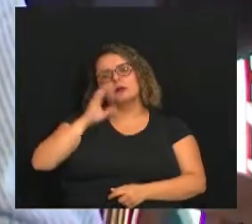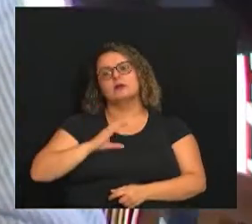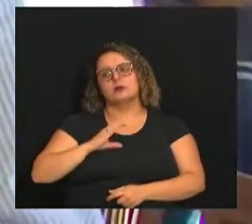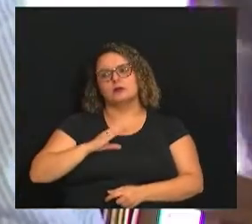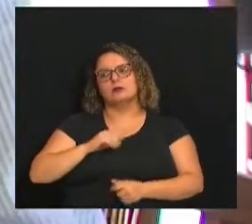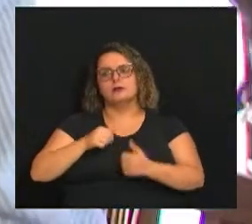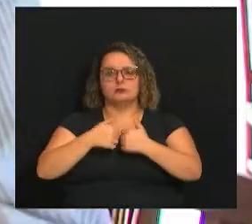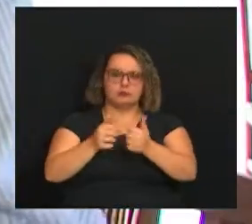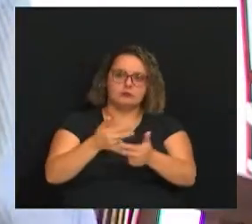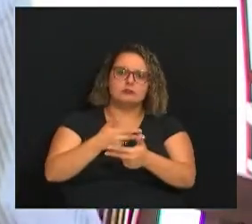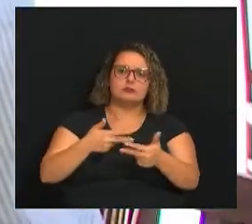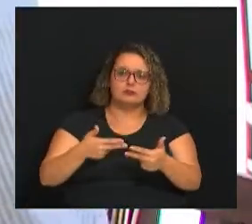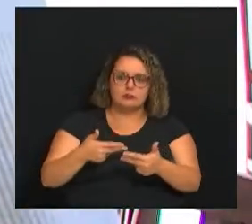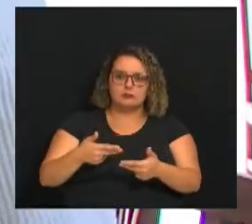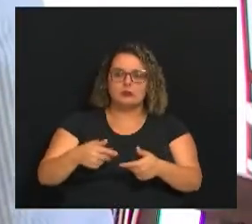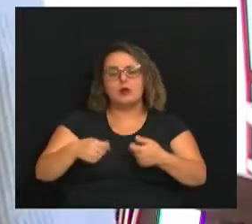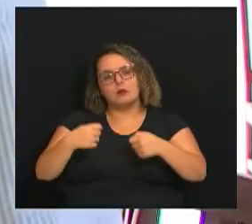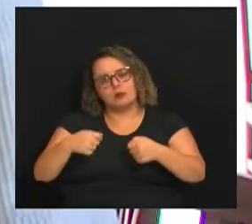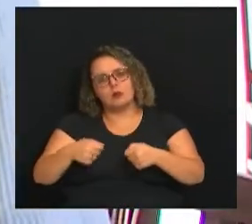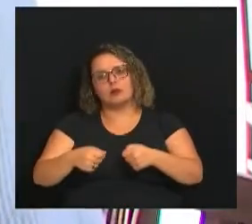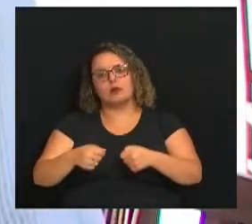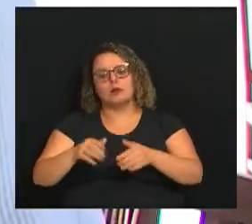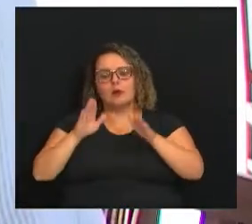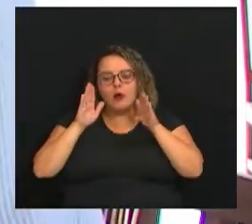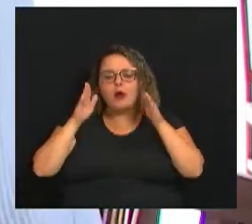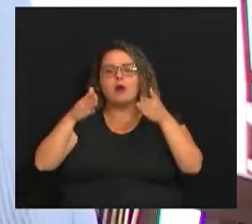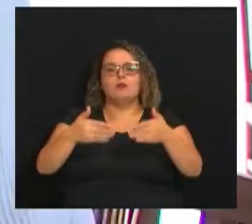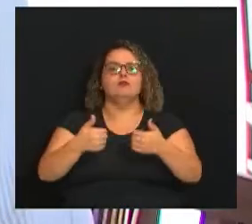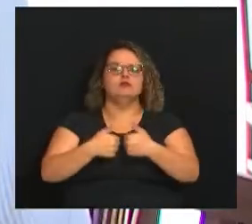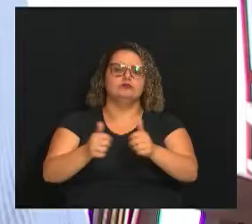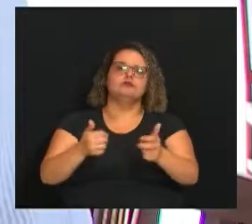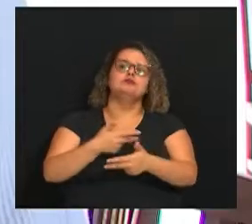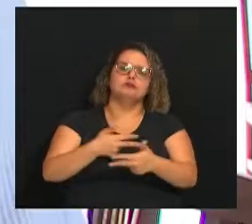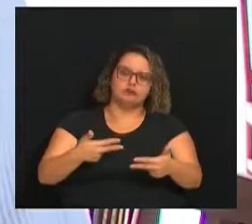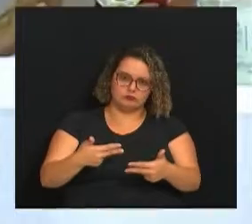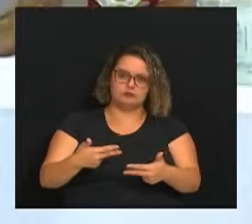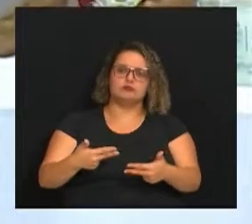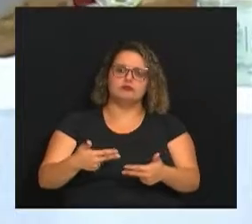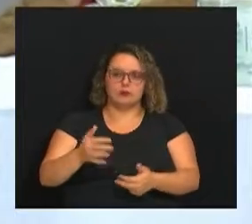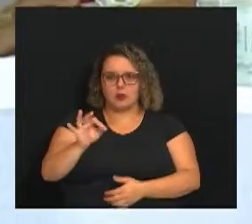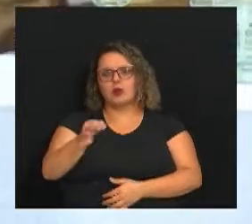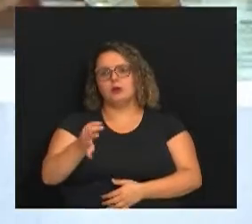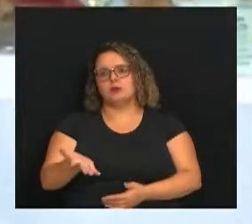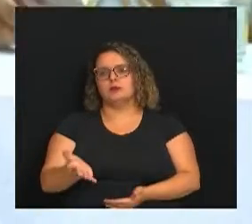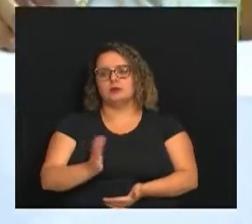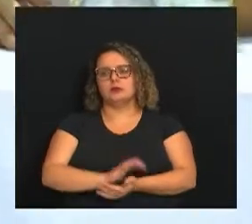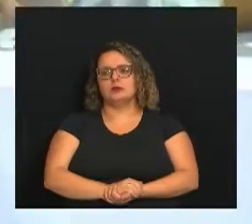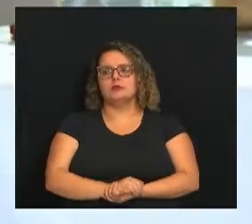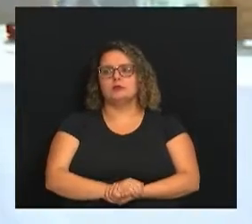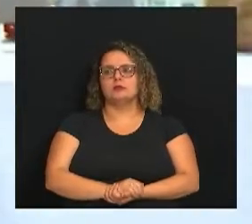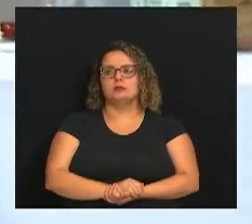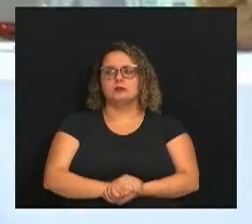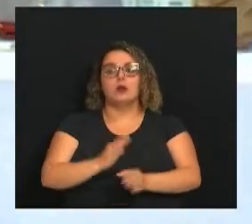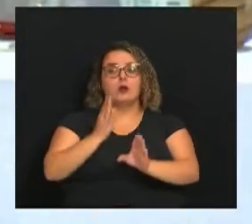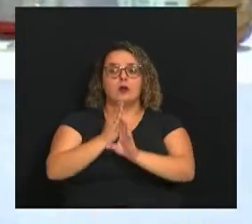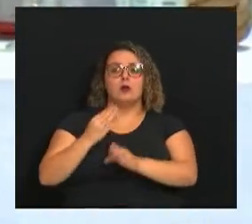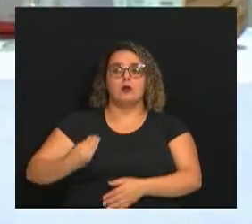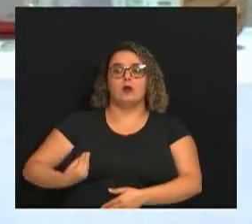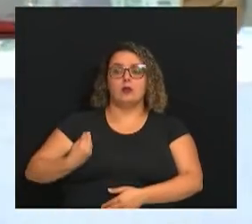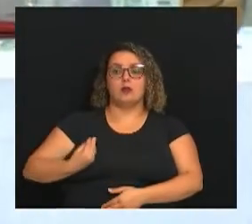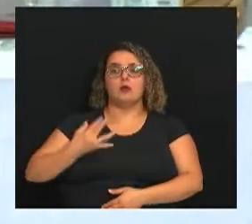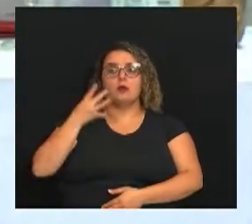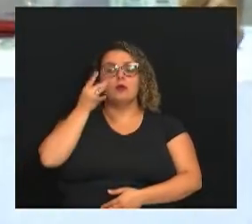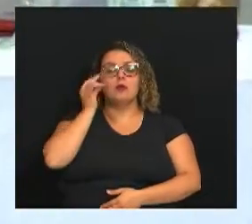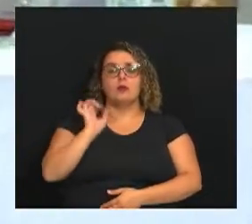que necessariamente privilegiar o transporte coletivo de passageiros, com certeza. O encontro presencial do parlamento aconteceu